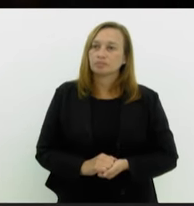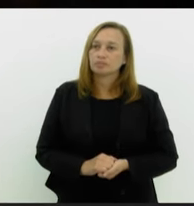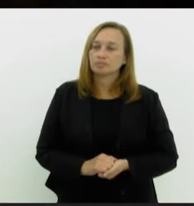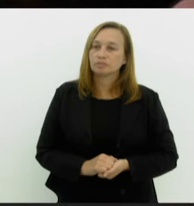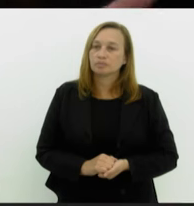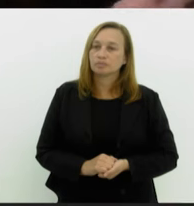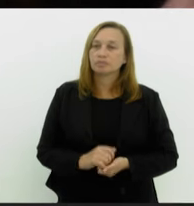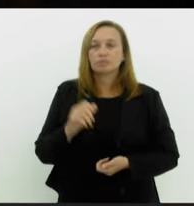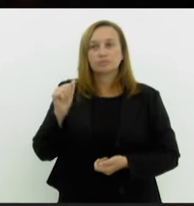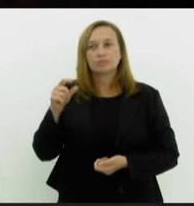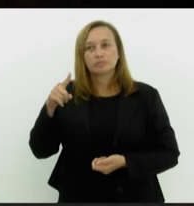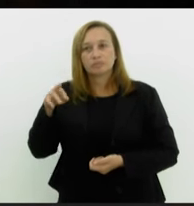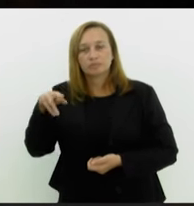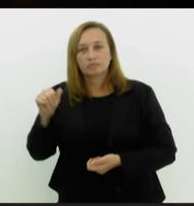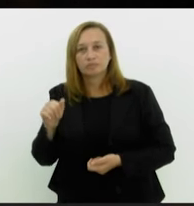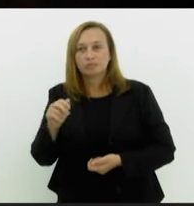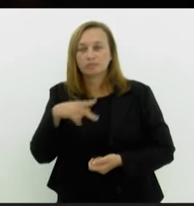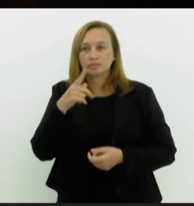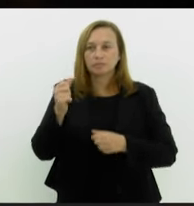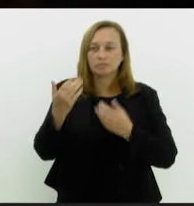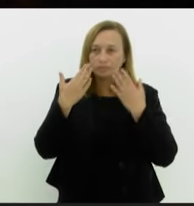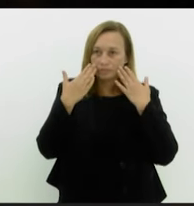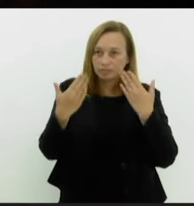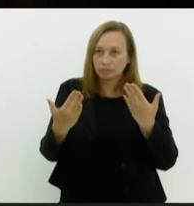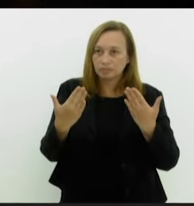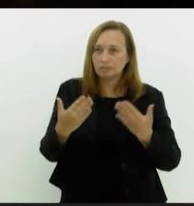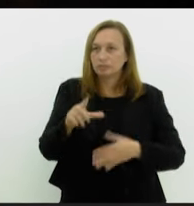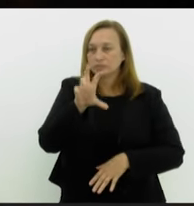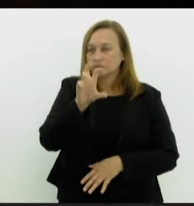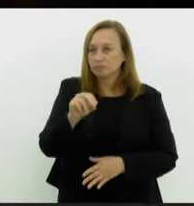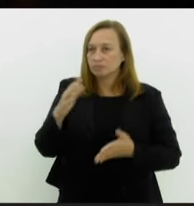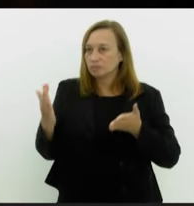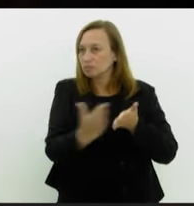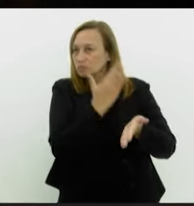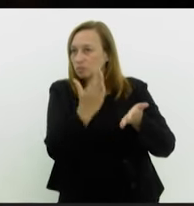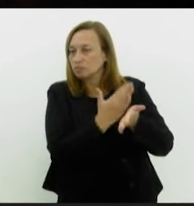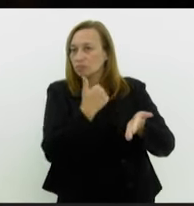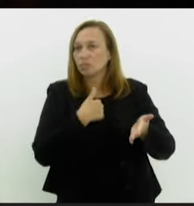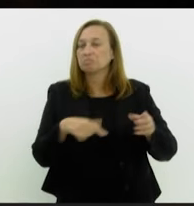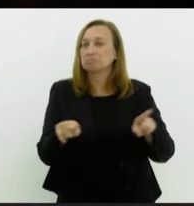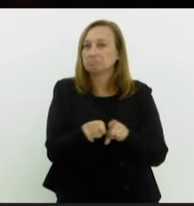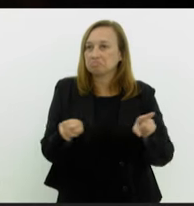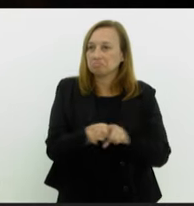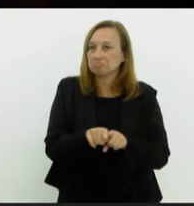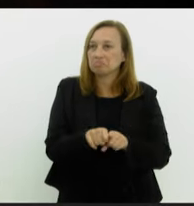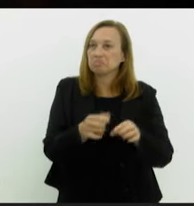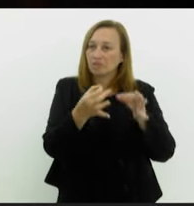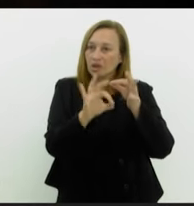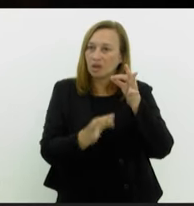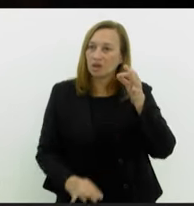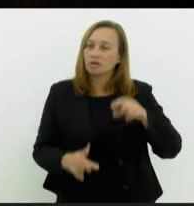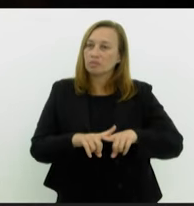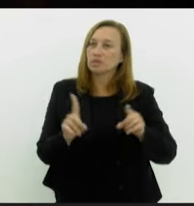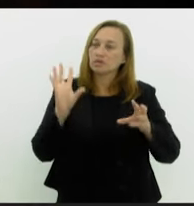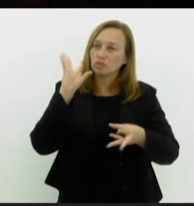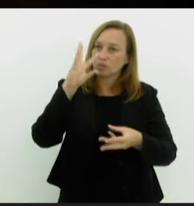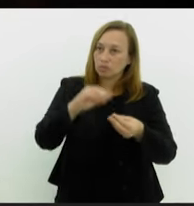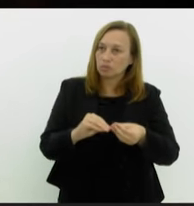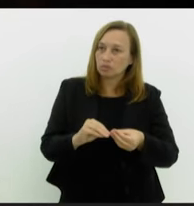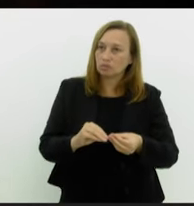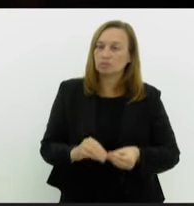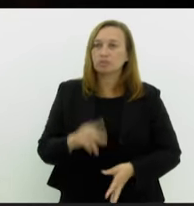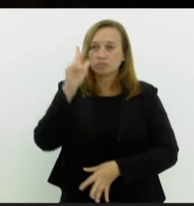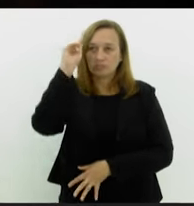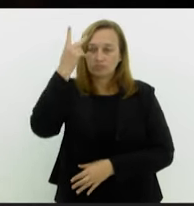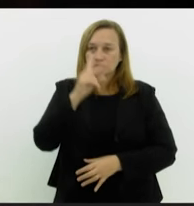porque falou ela tinha uma apresentação de 50 laudas Eu também tenho uma grande mas eu vou tentar fazer um recorte a história